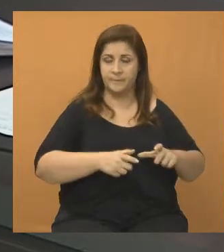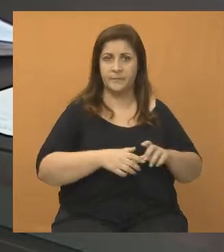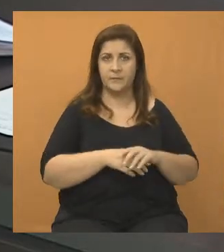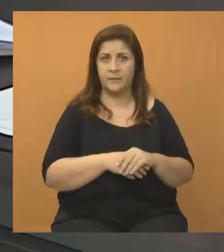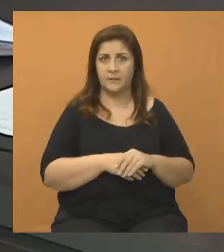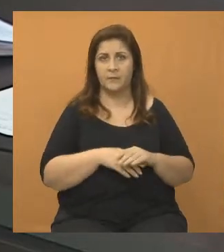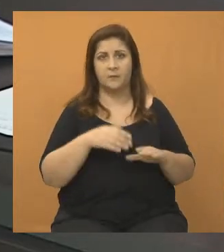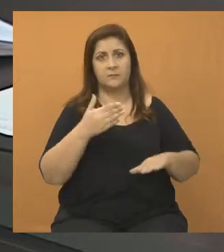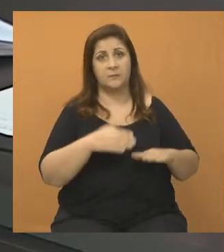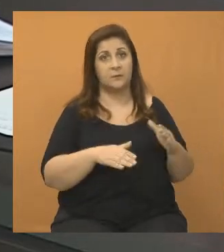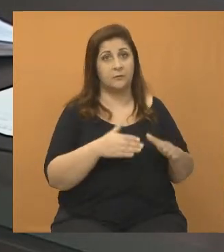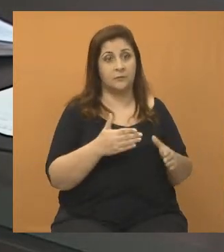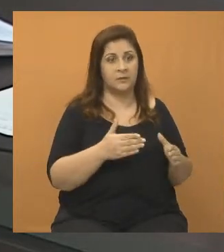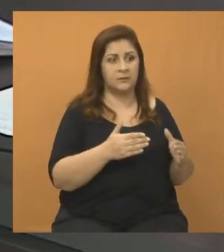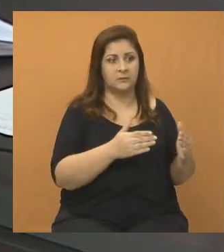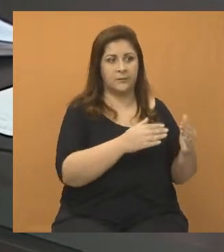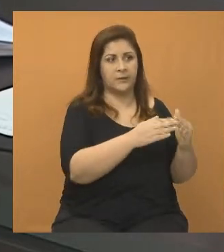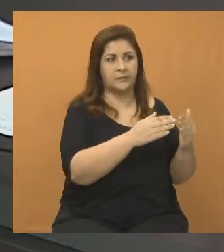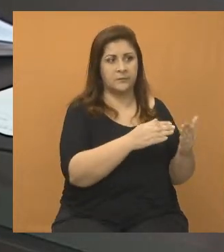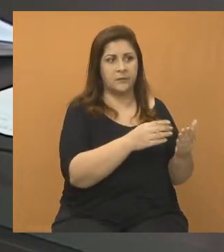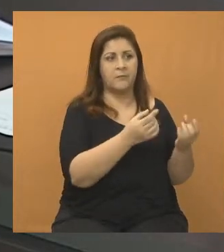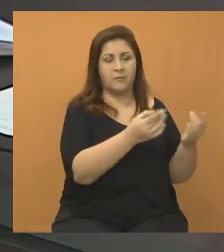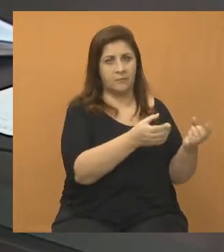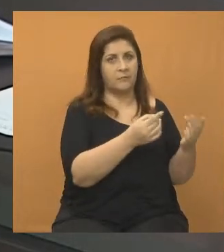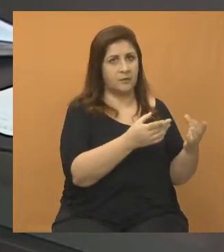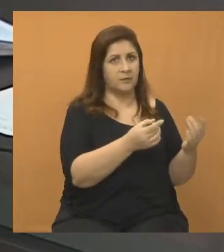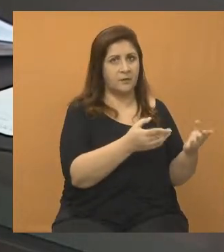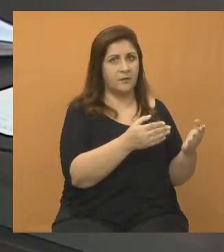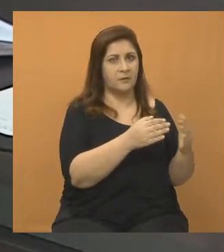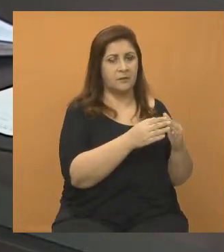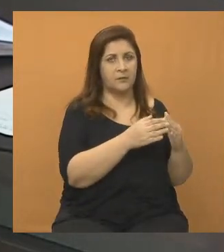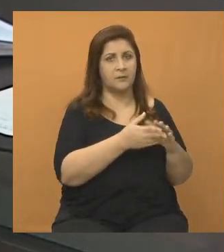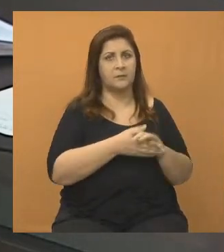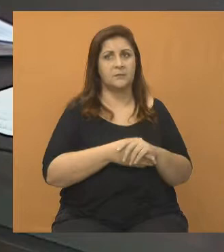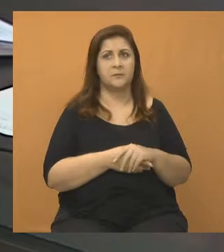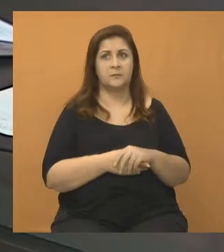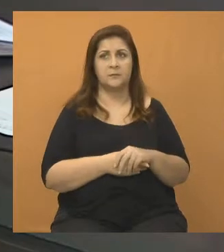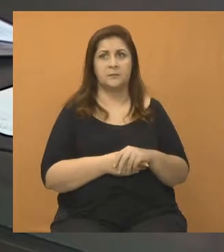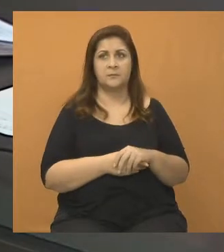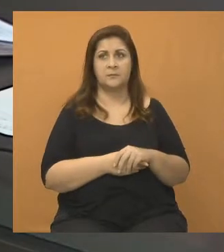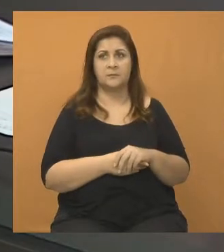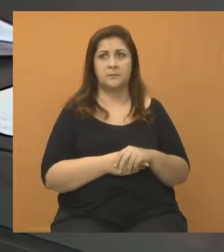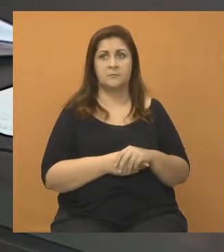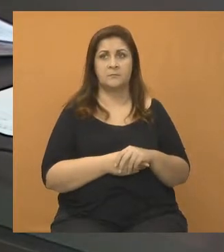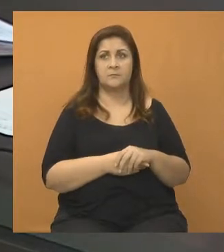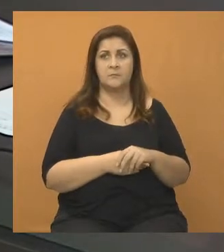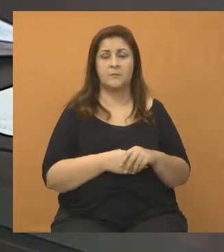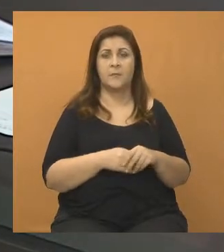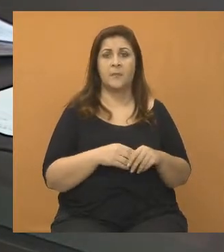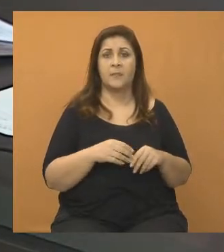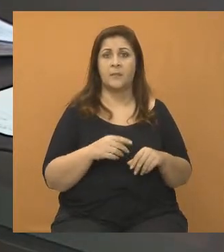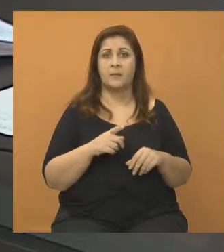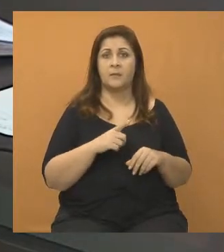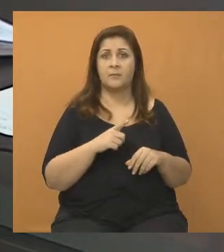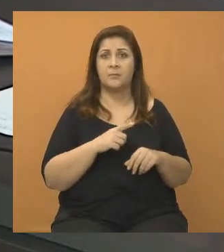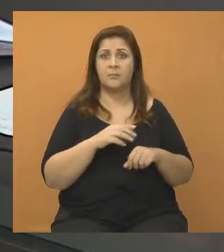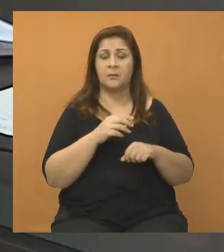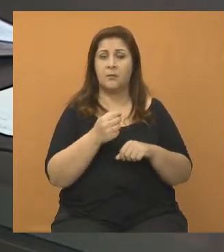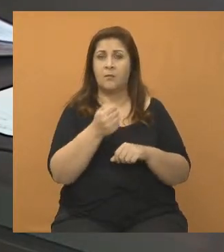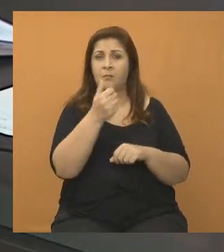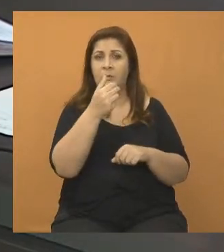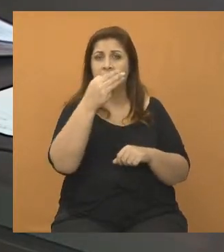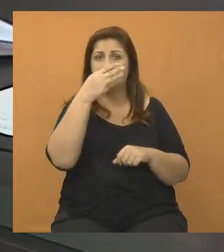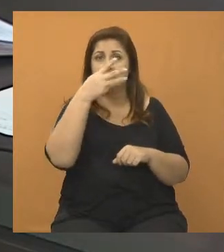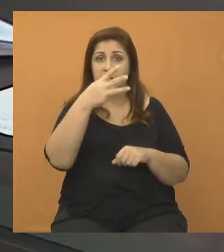talvez seja desapropriada, provavelmente seja desapropriada para poder alocação. Temos uma demanda de quase 30 mil